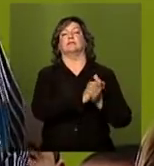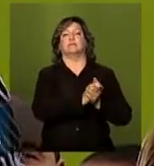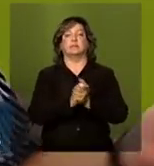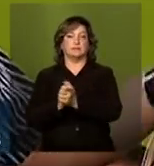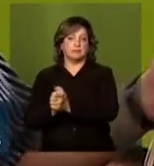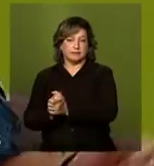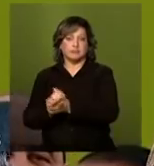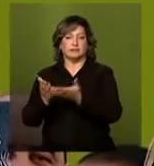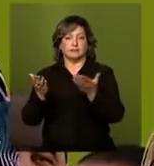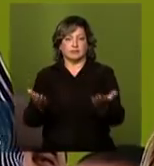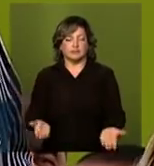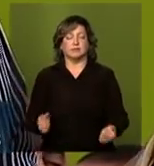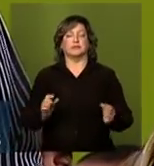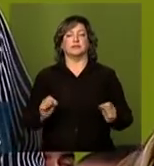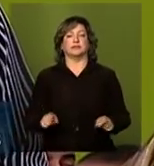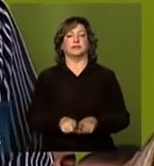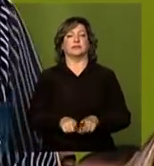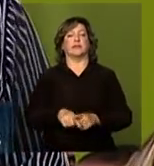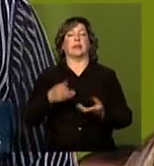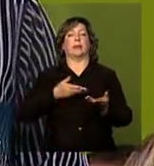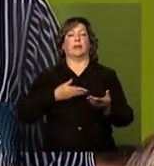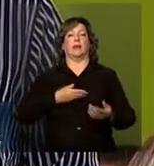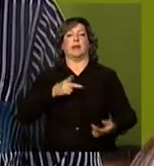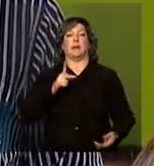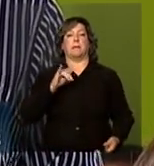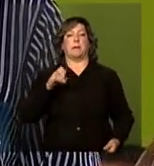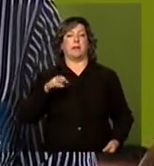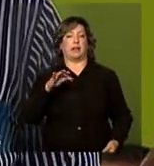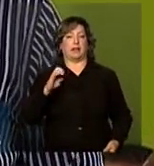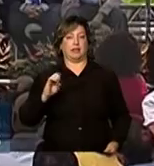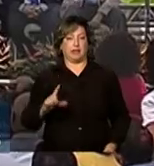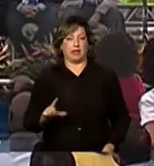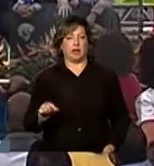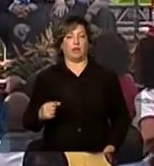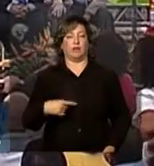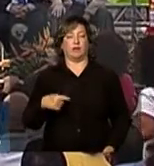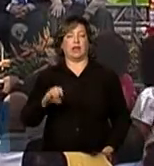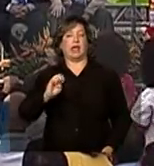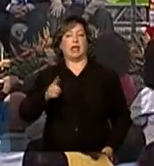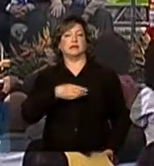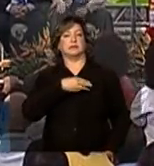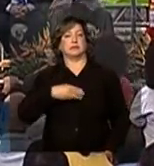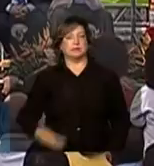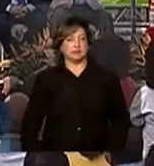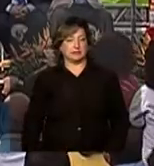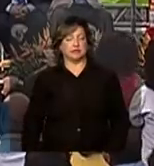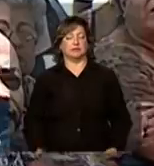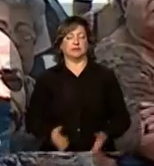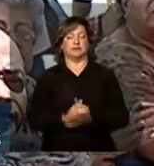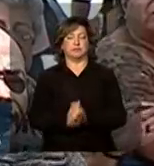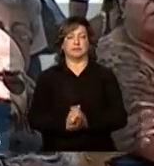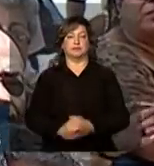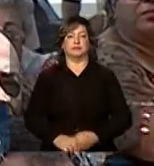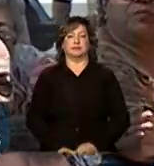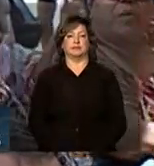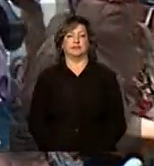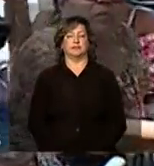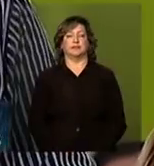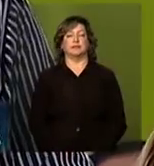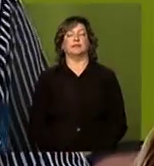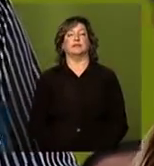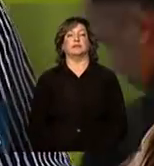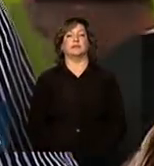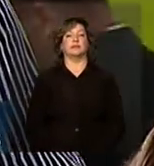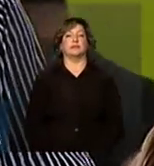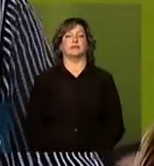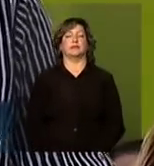também especial ao meu amigo Fernando Pimentel e Ministro do desenvolvimento do Comércio é com